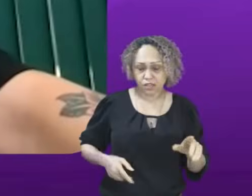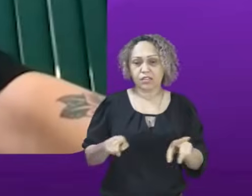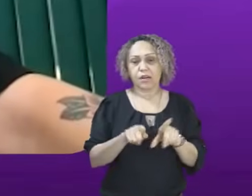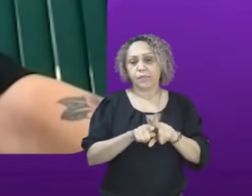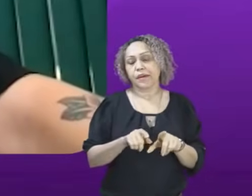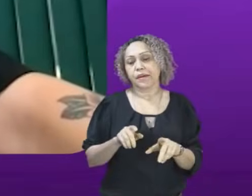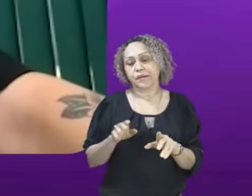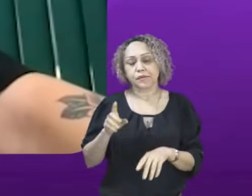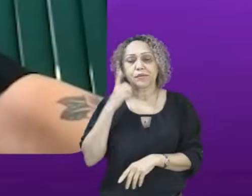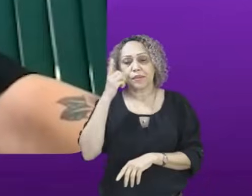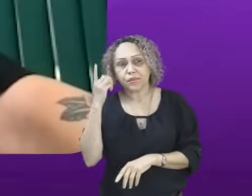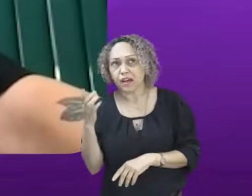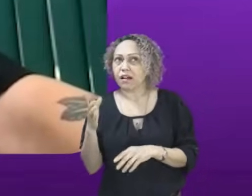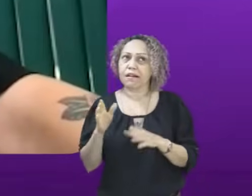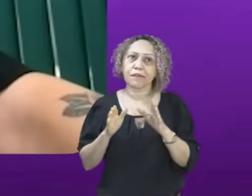trabalha.